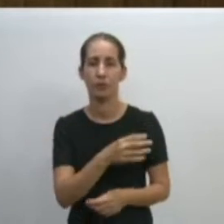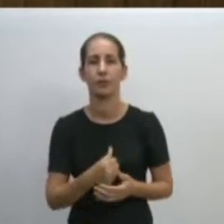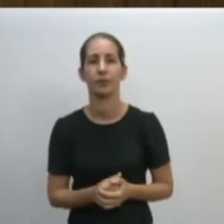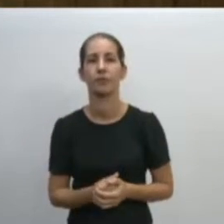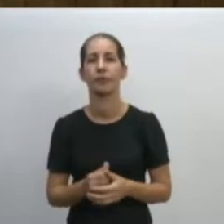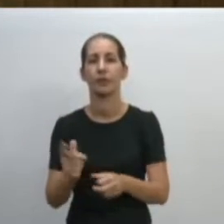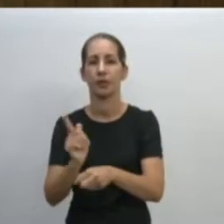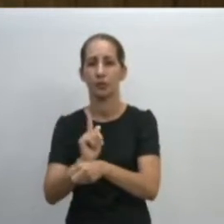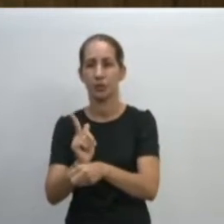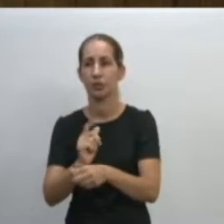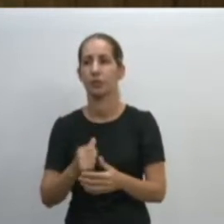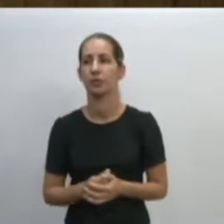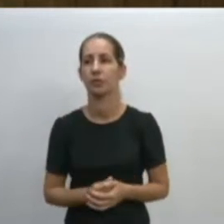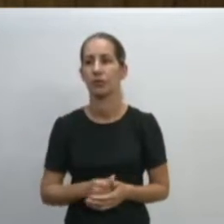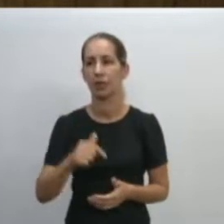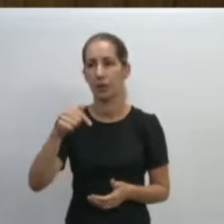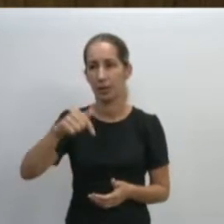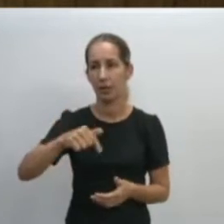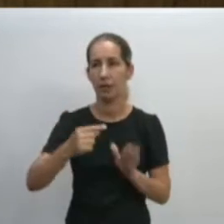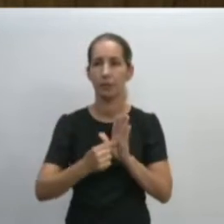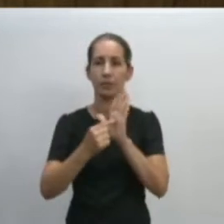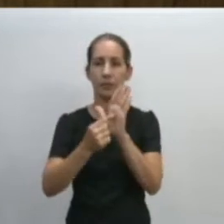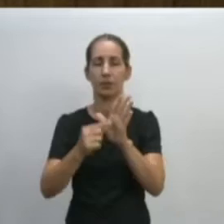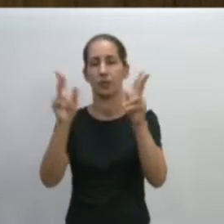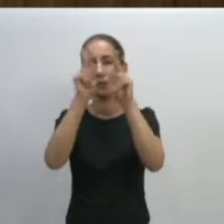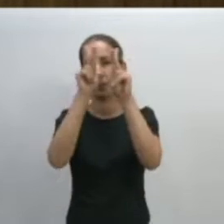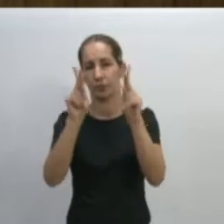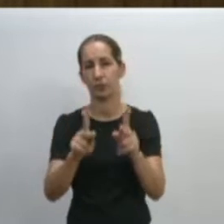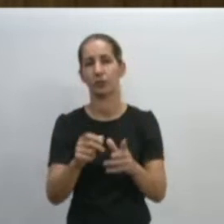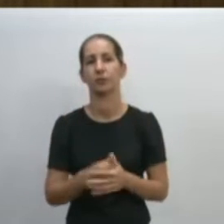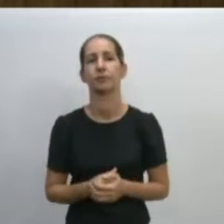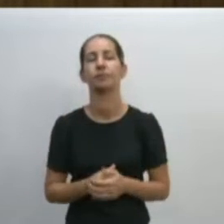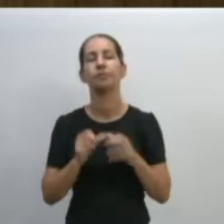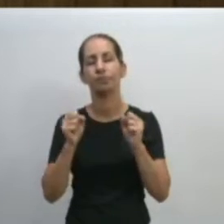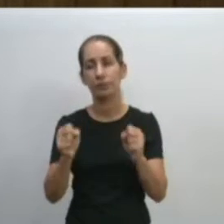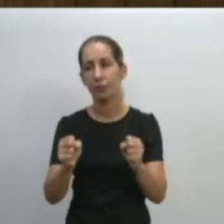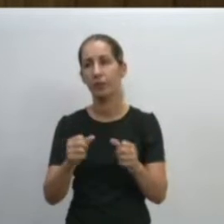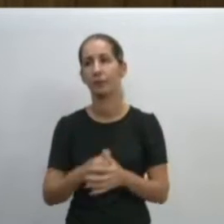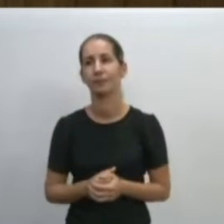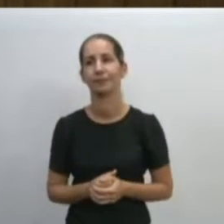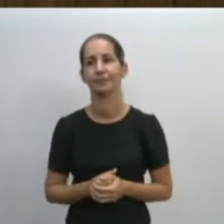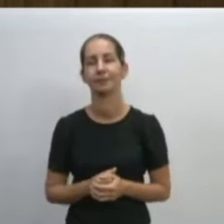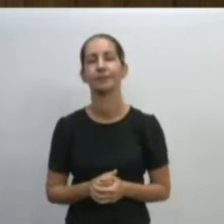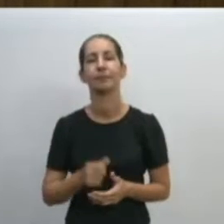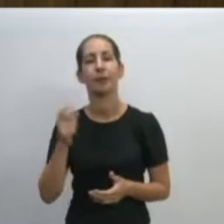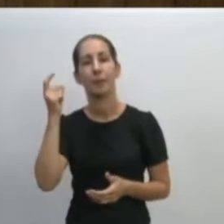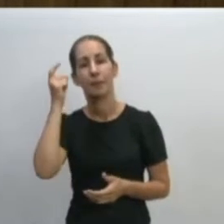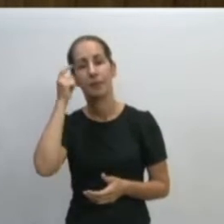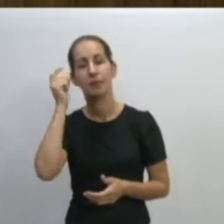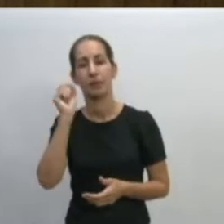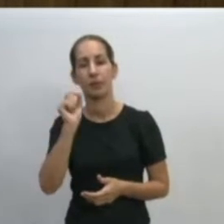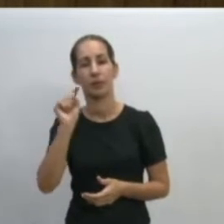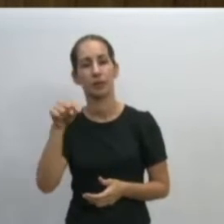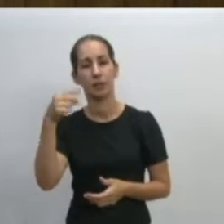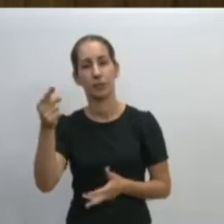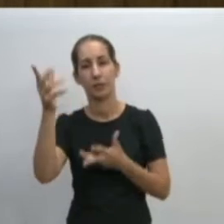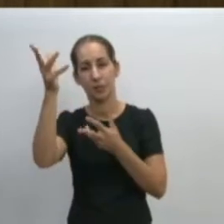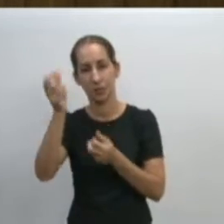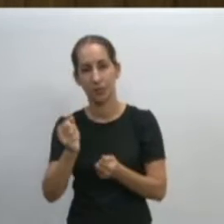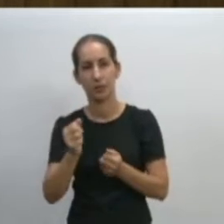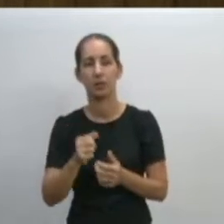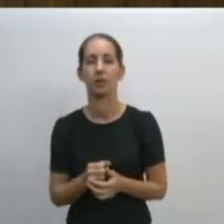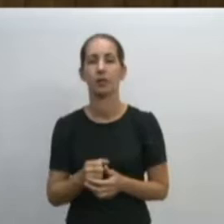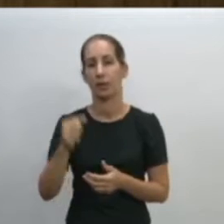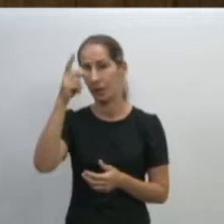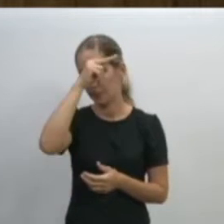a gestão. E aqui eu apresentei um projeto que a gente pode, quem sabe, após a sanção, implementar